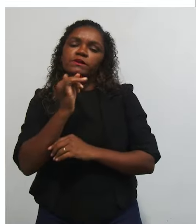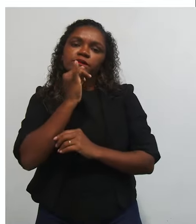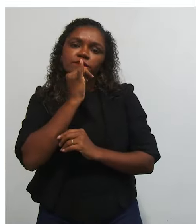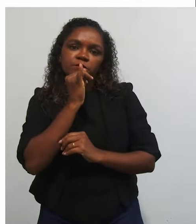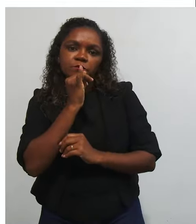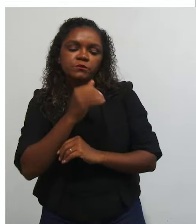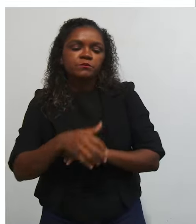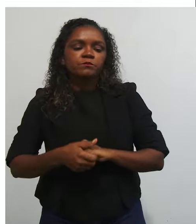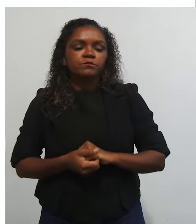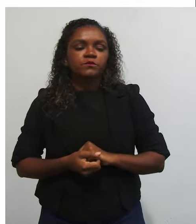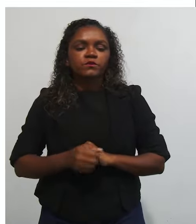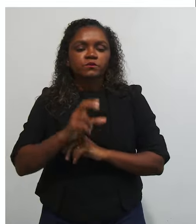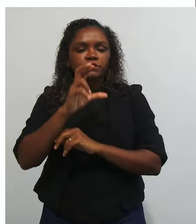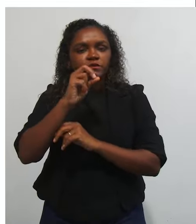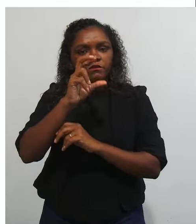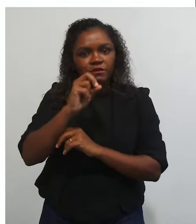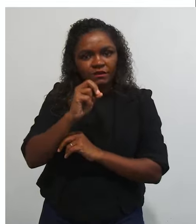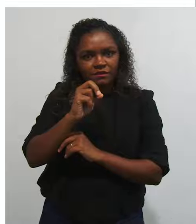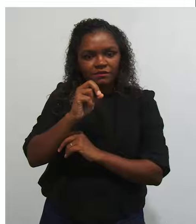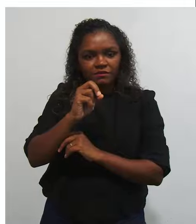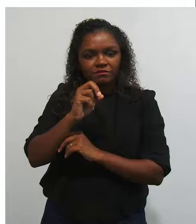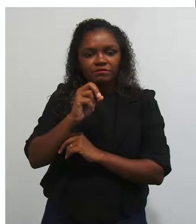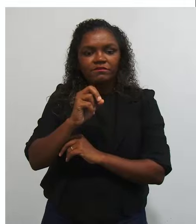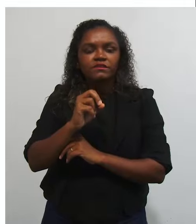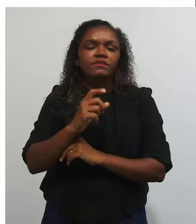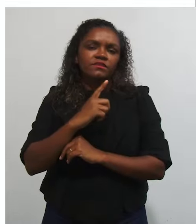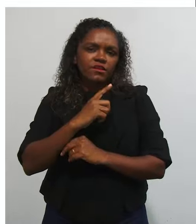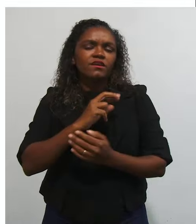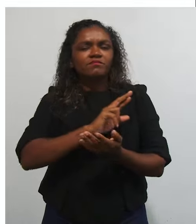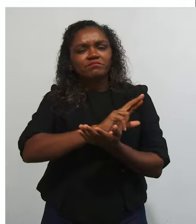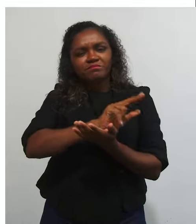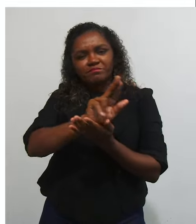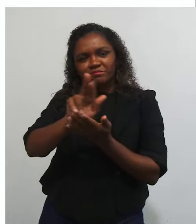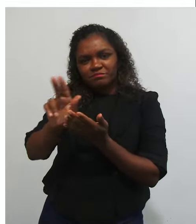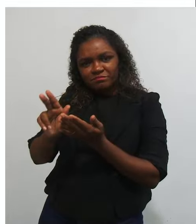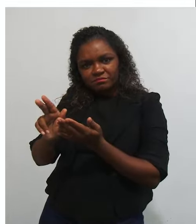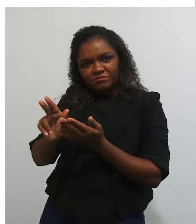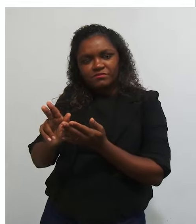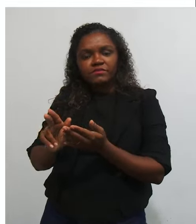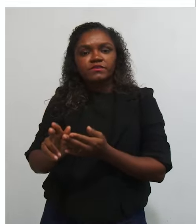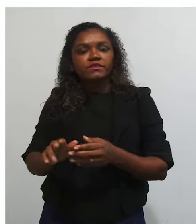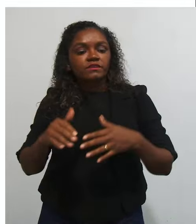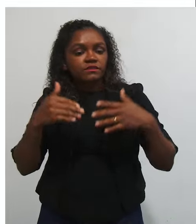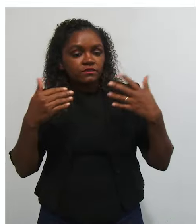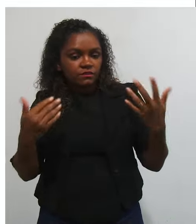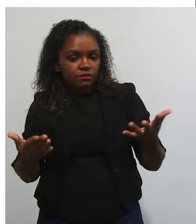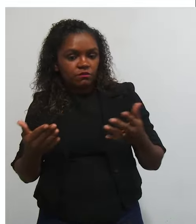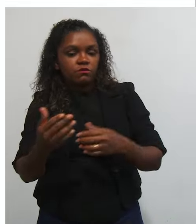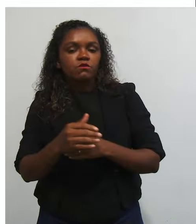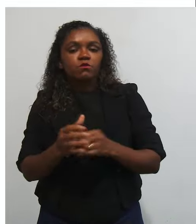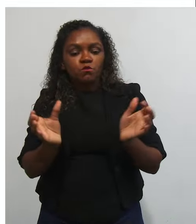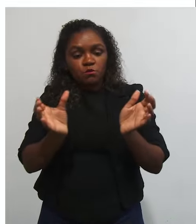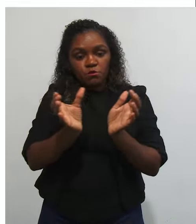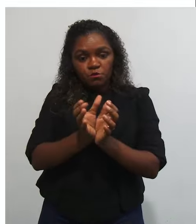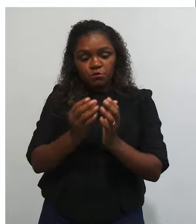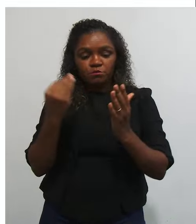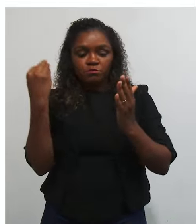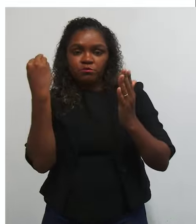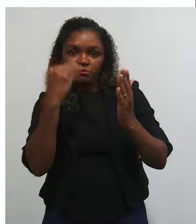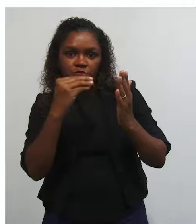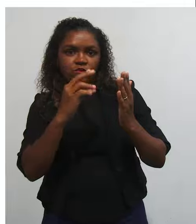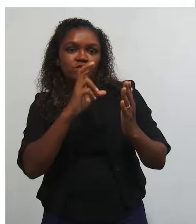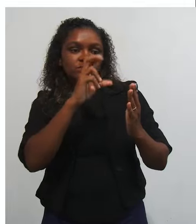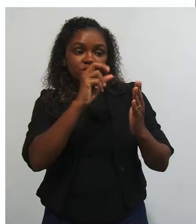por exemplo, o código 50, então lá no MCASP tem vários códigos. Então, quando vier o código, depois do grupo tiver, por